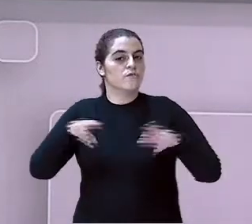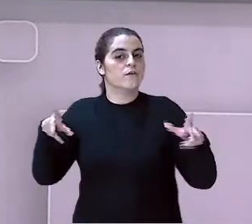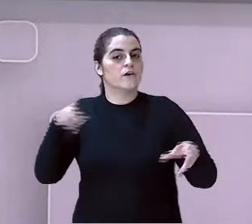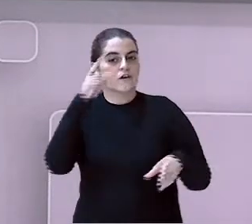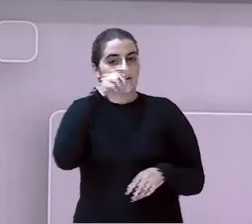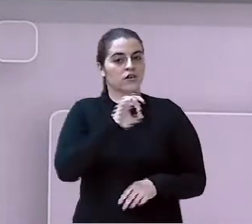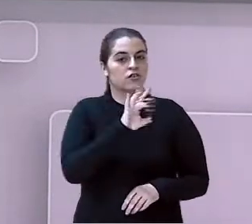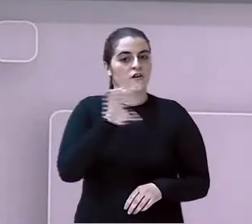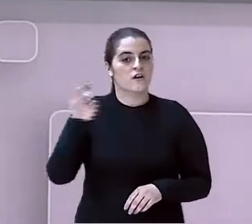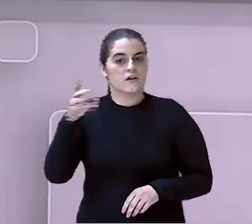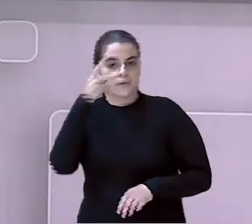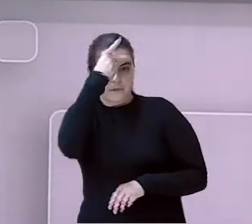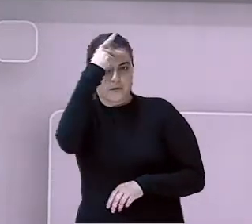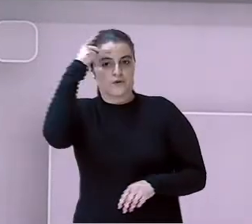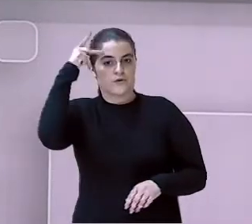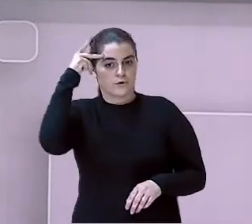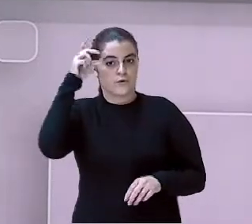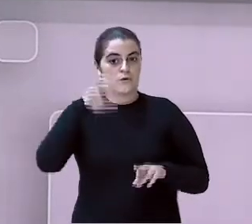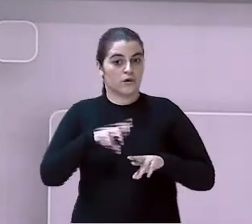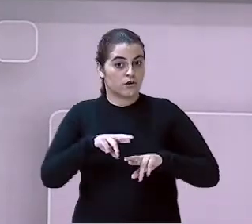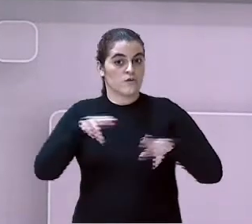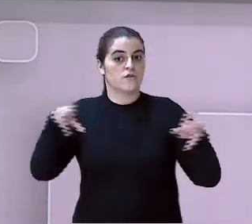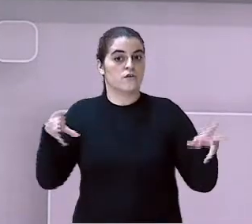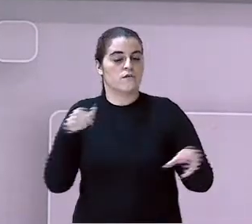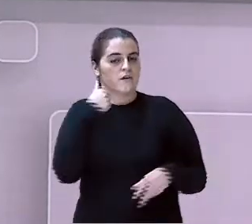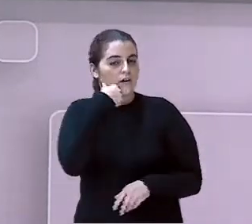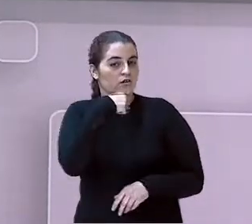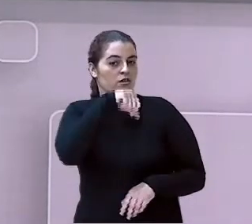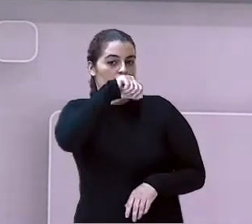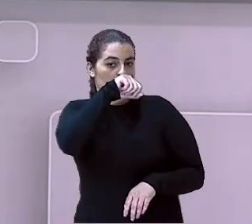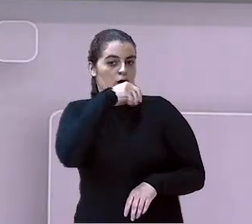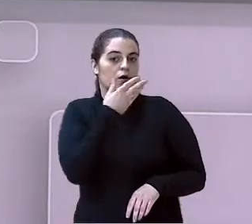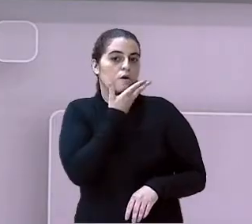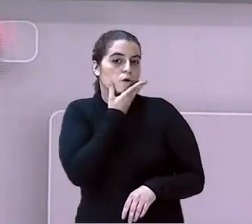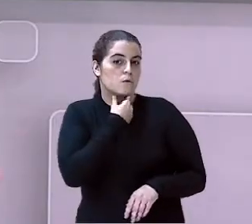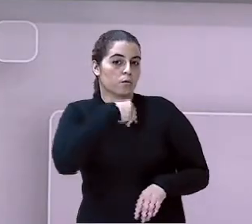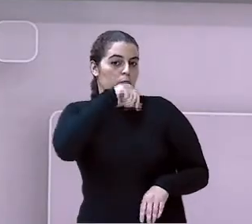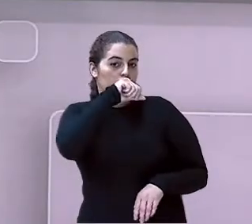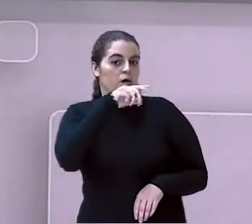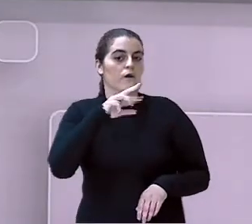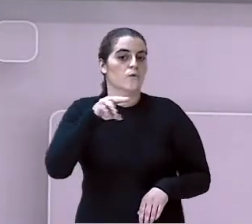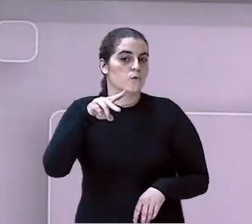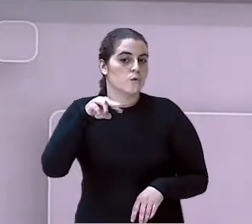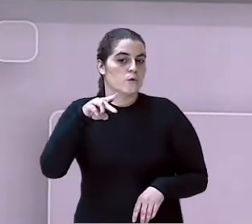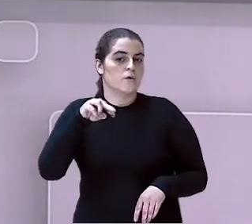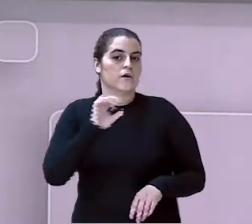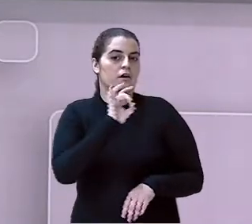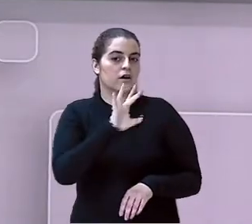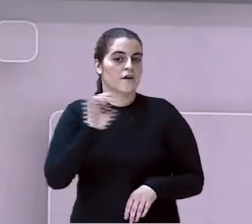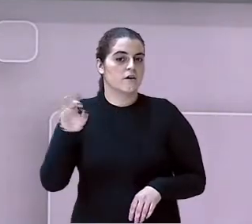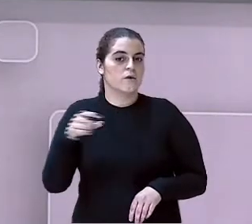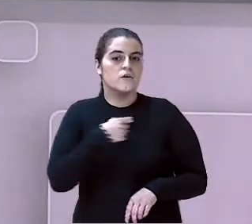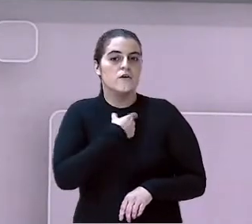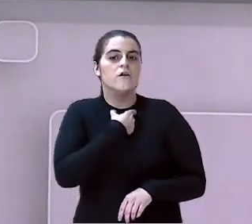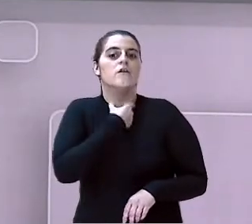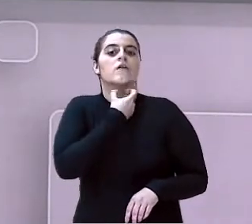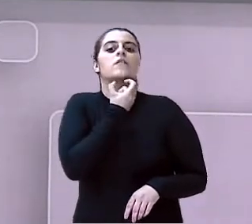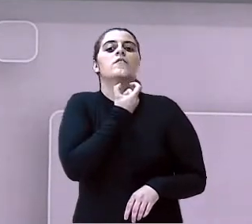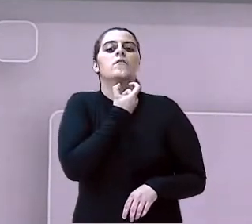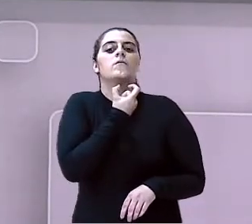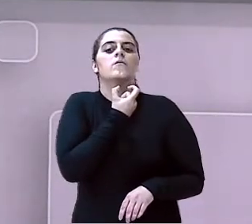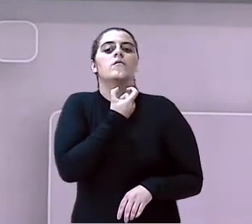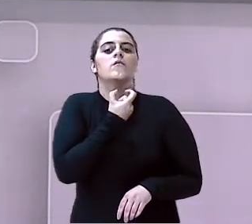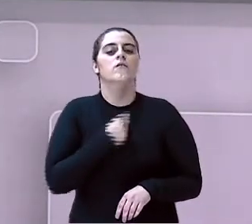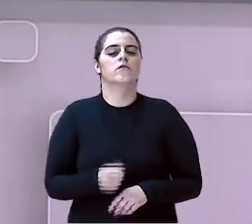sua voz, é diferente da voz da mamãe, né, do irmãozinho. Cada um, com a vibração